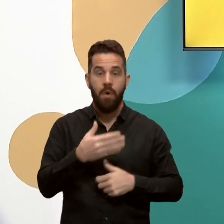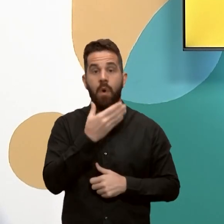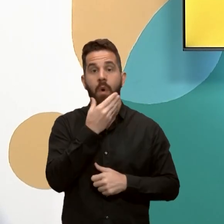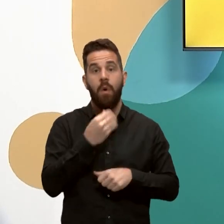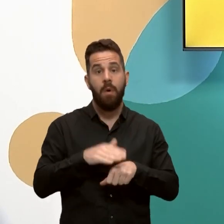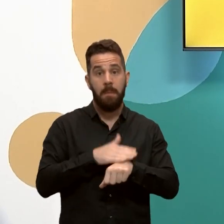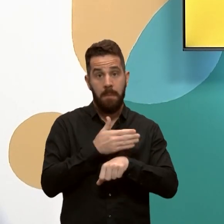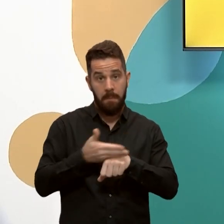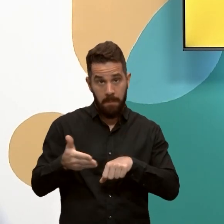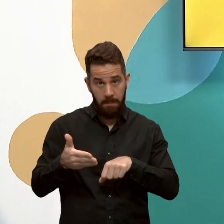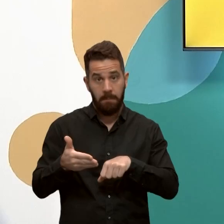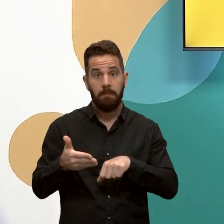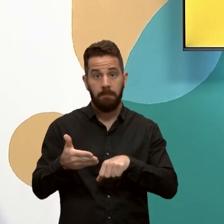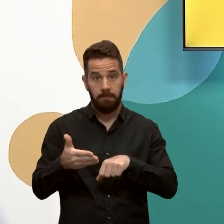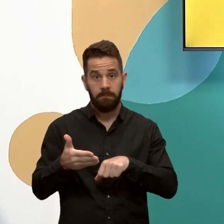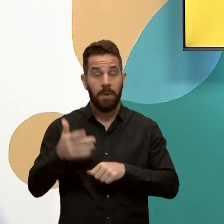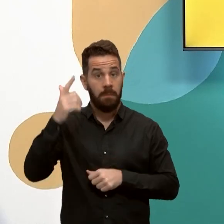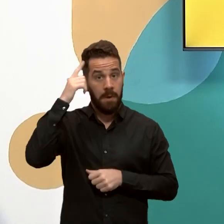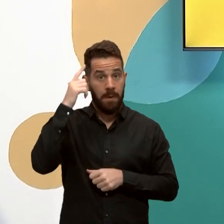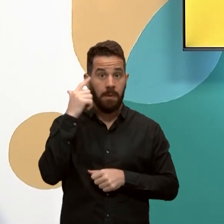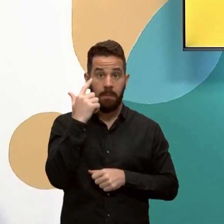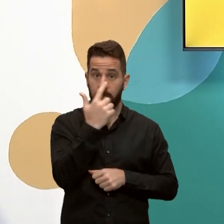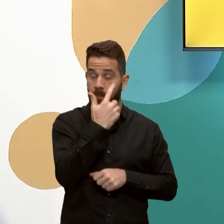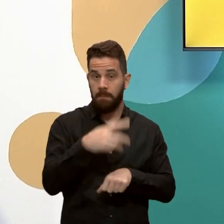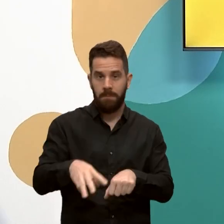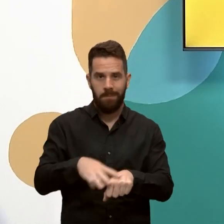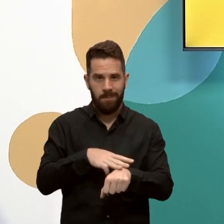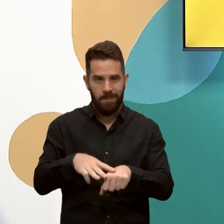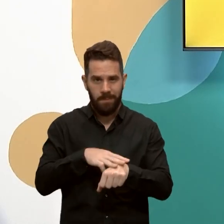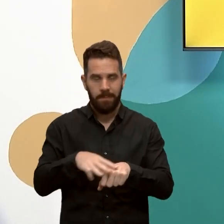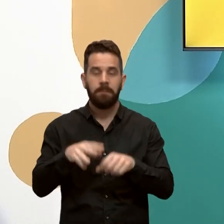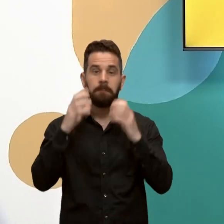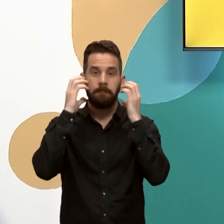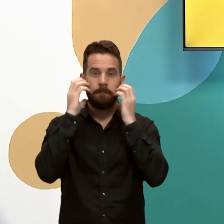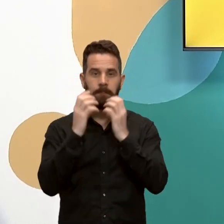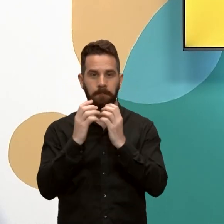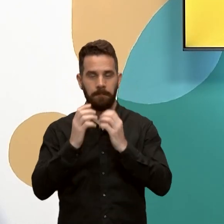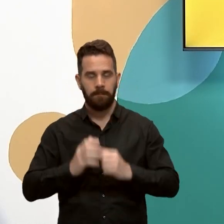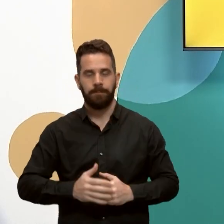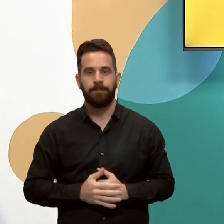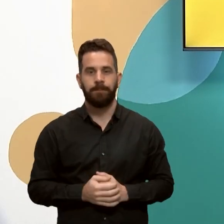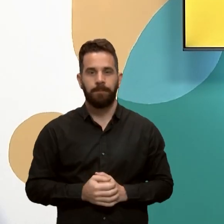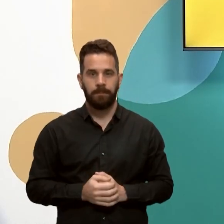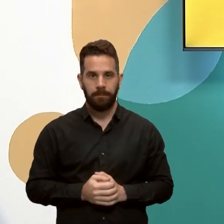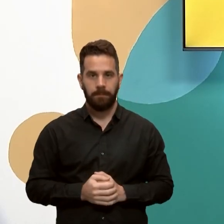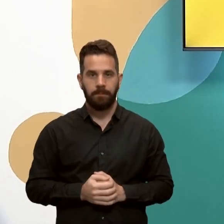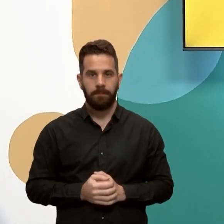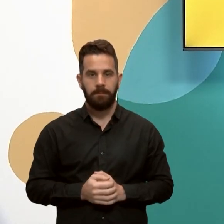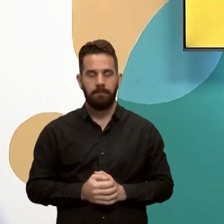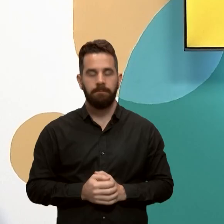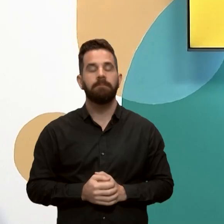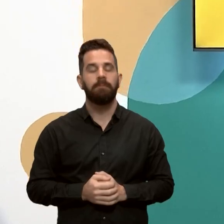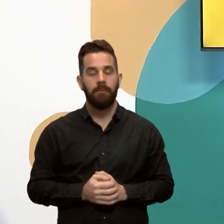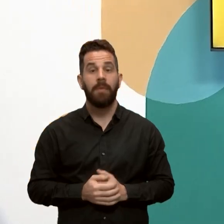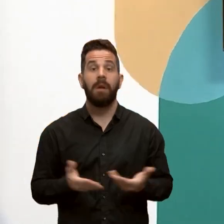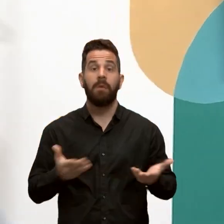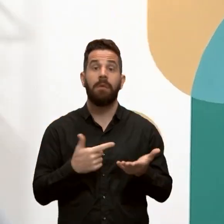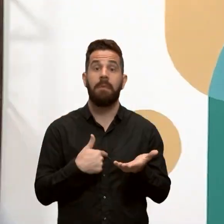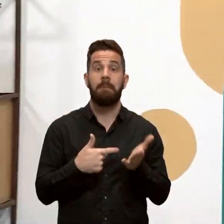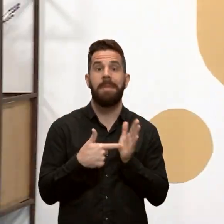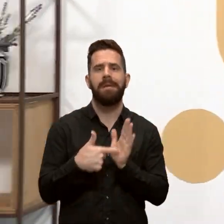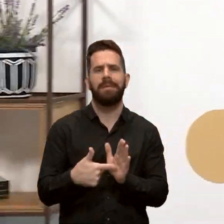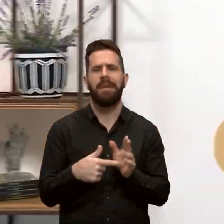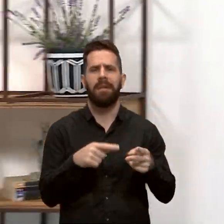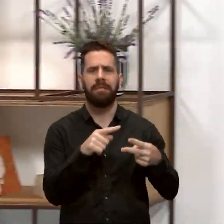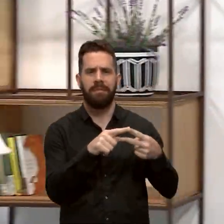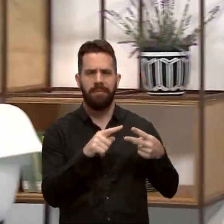homem branco, de cabelos e olhos castanhos e que usa uma barba cheia. Bom, e agora eu vou apresentar para vocês quem